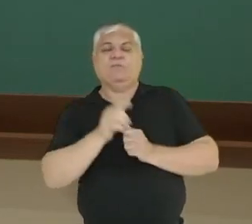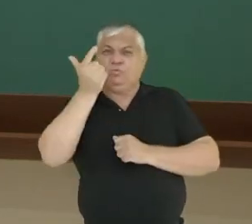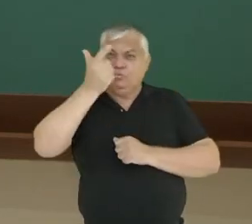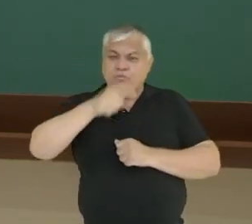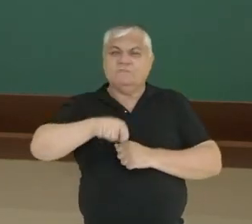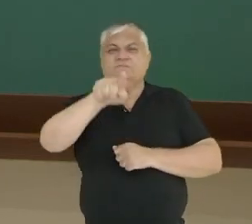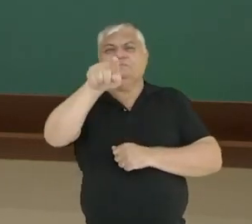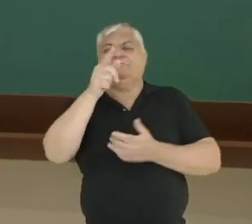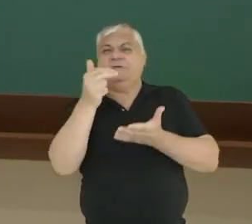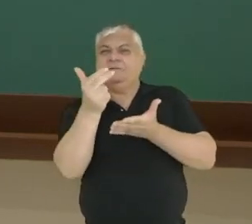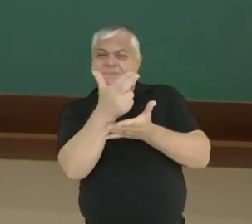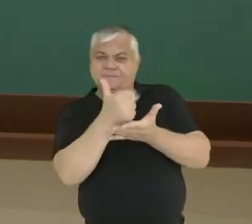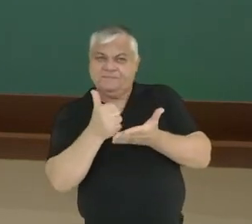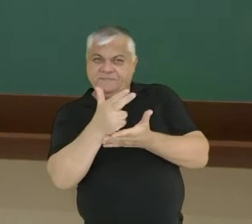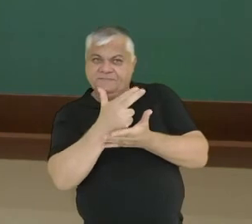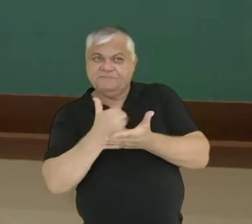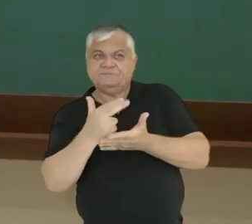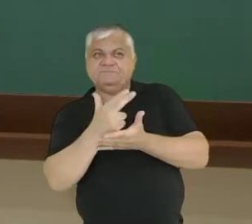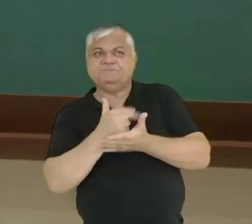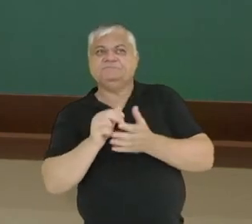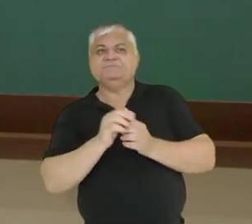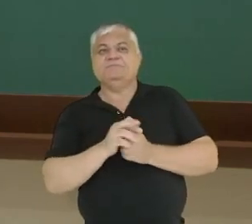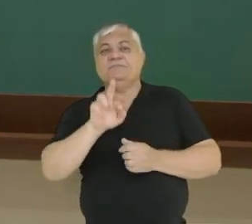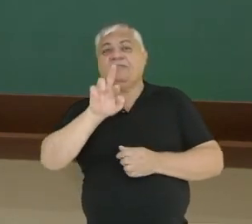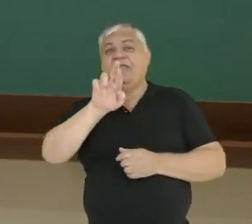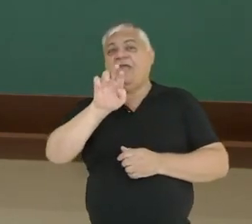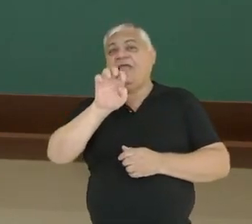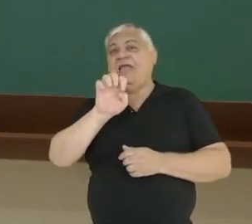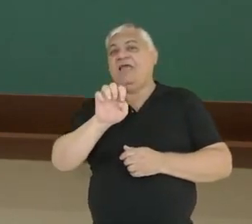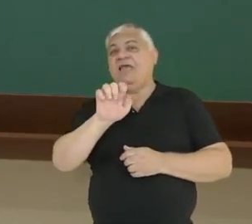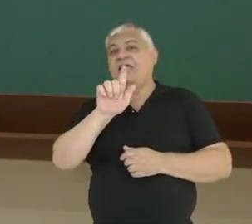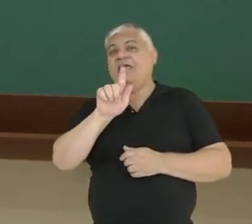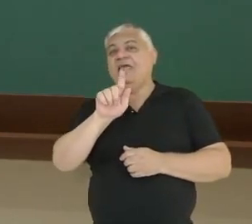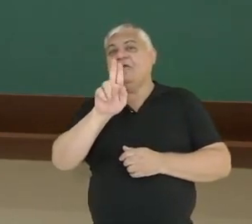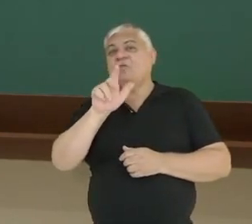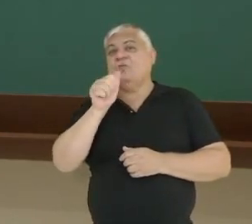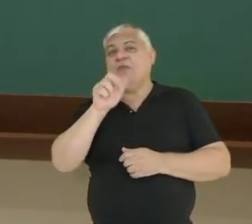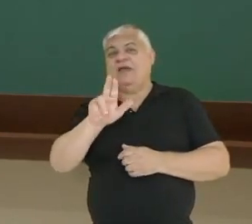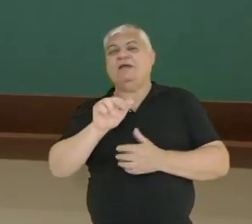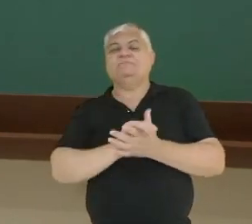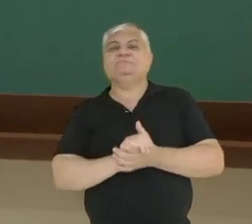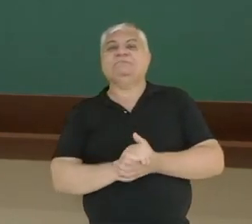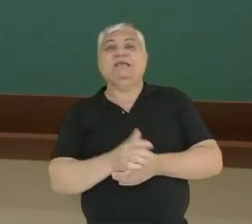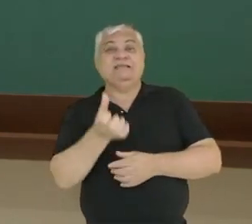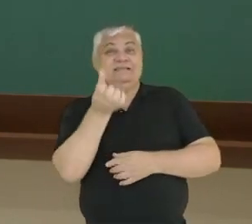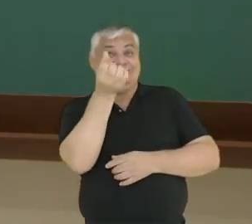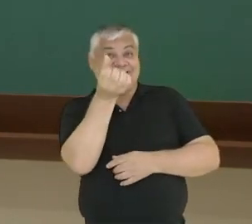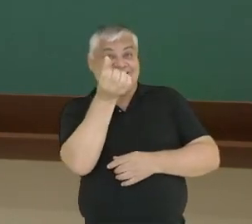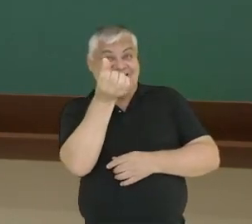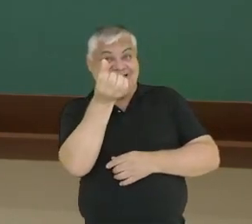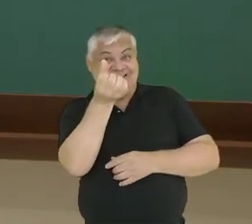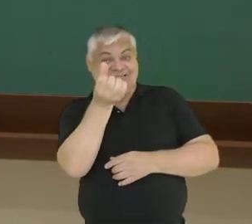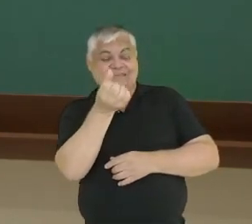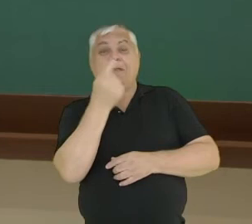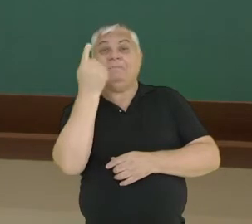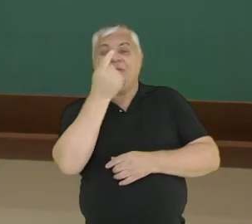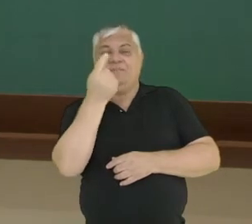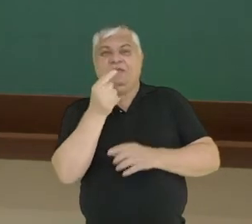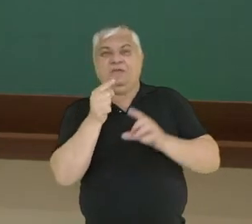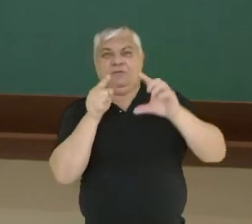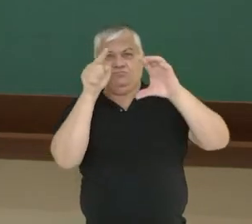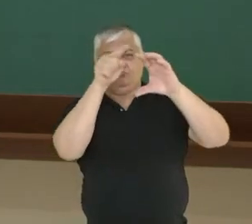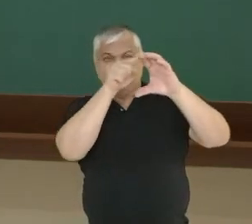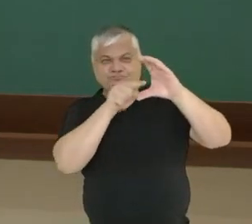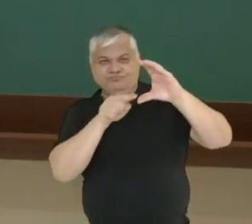um hexágono regular. Então veja, nós vamos primeiro construir uma